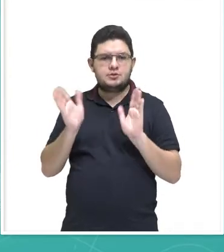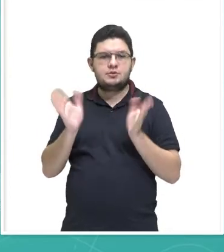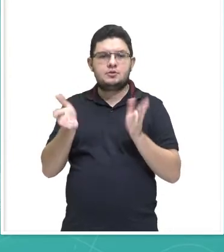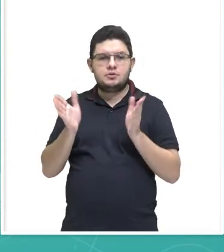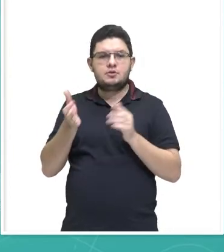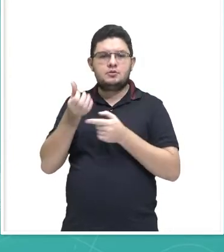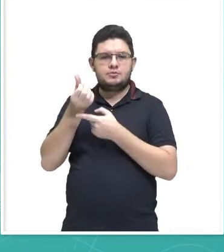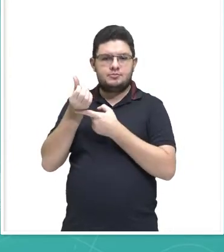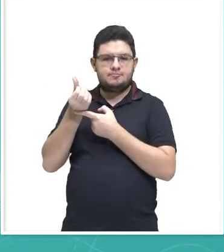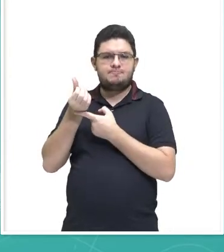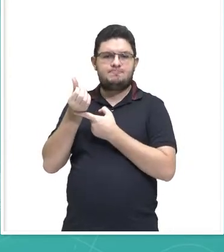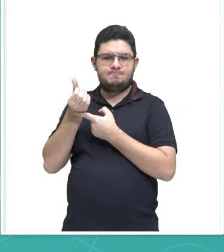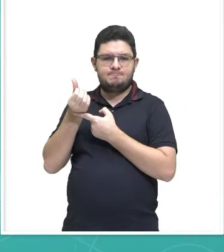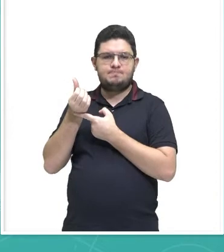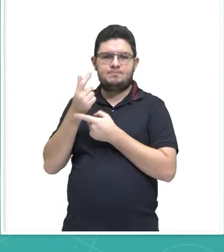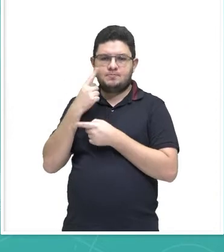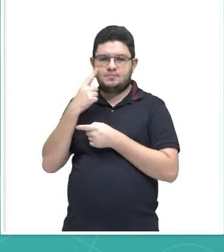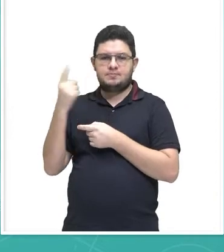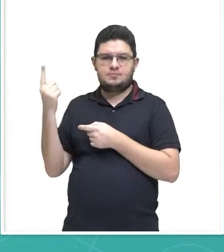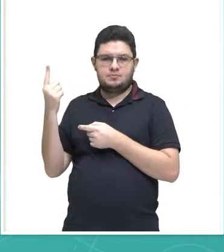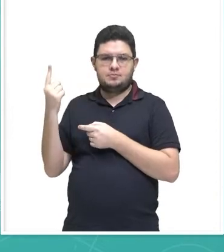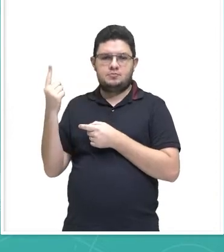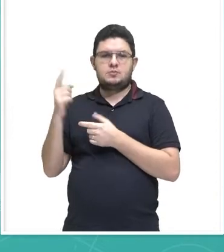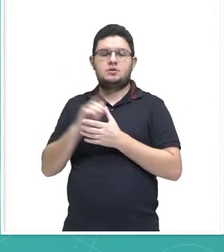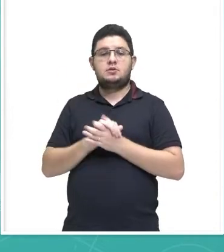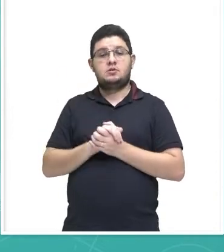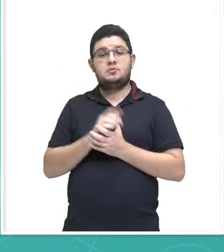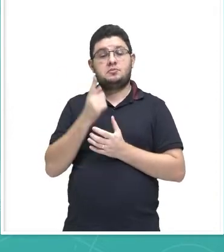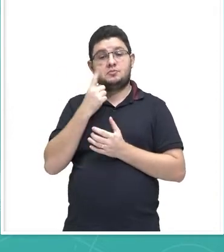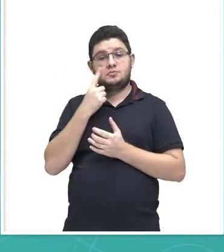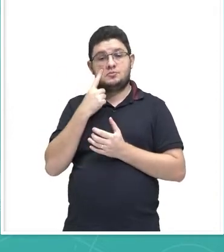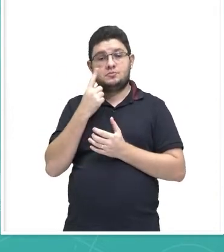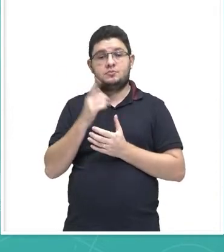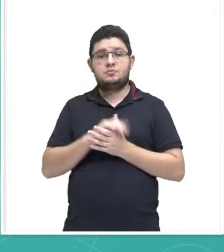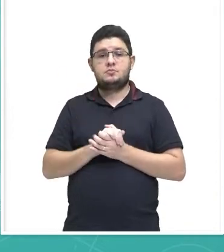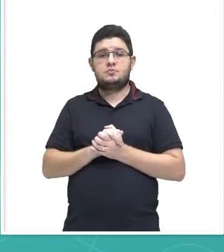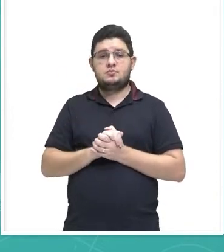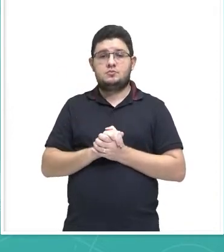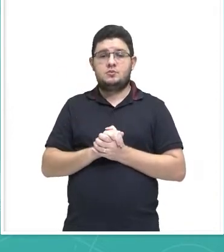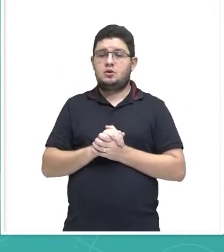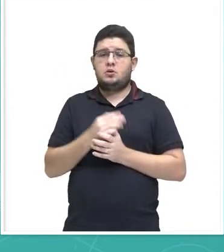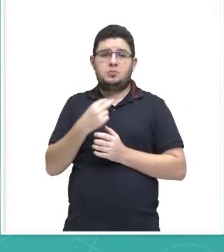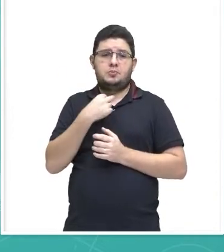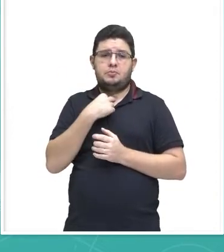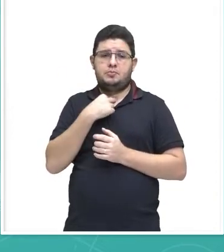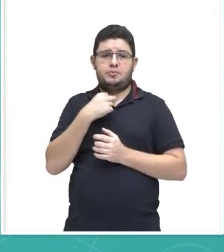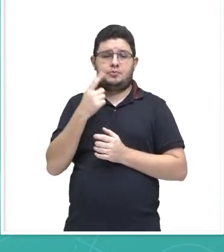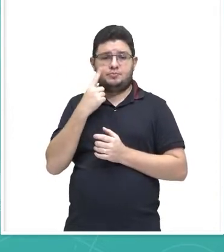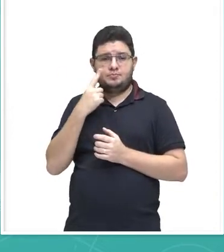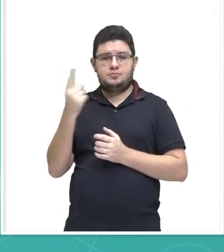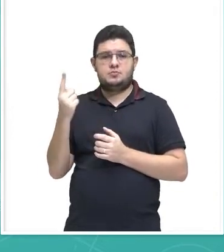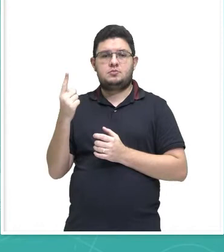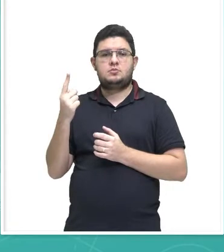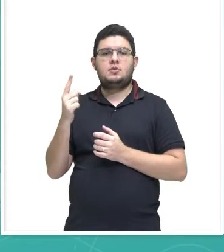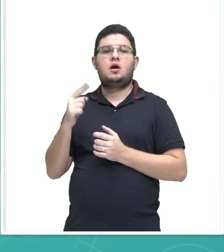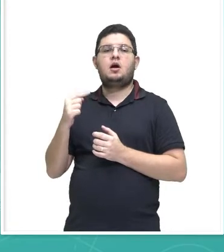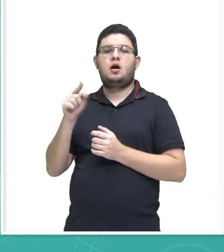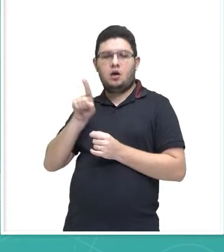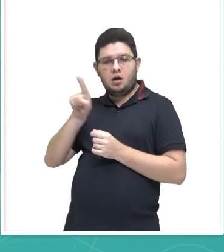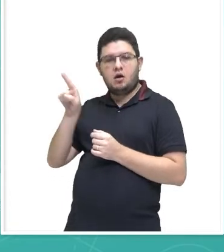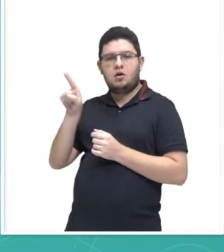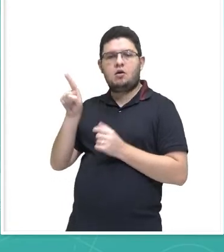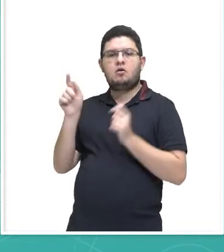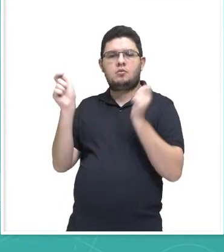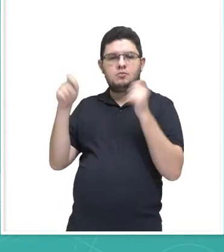grelha menor aqui. Então, vamos ver. Se não pode nesse, logo é nesse aqui,